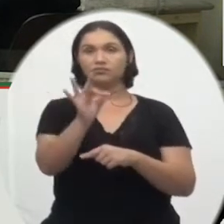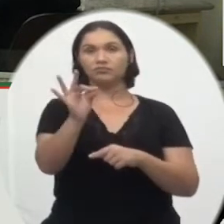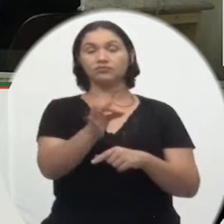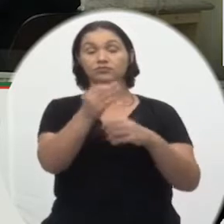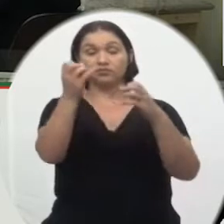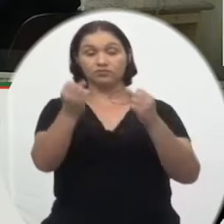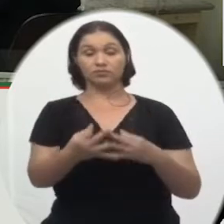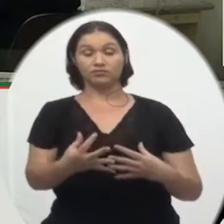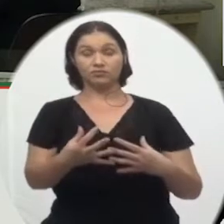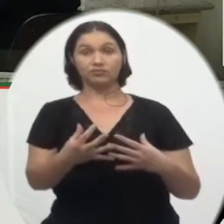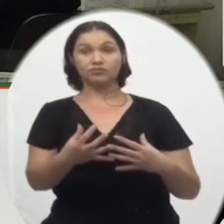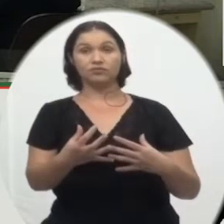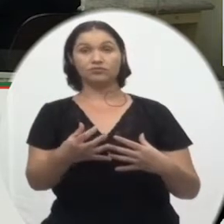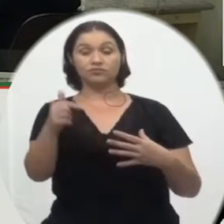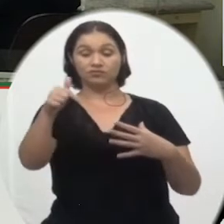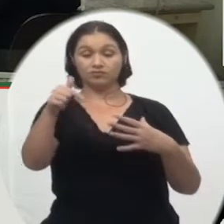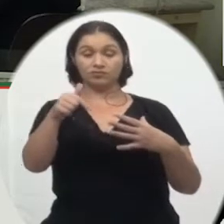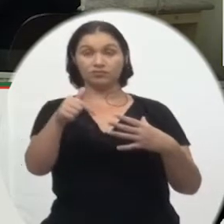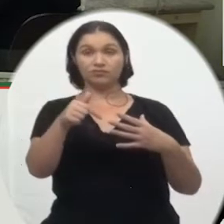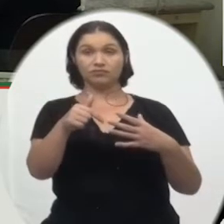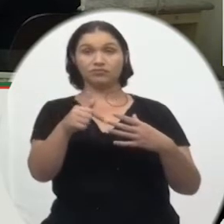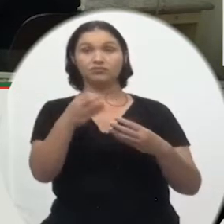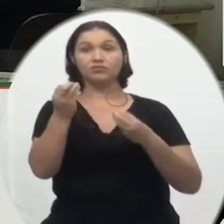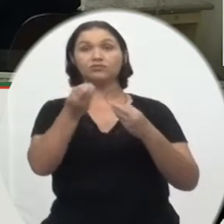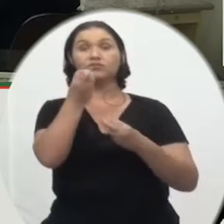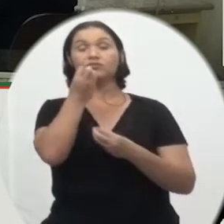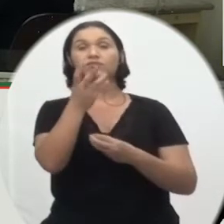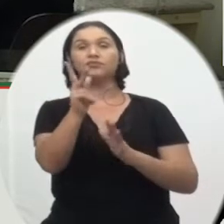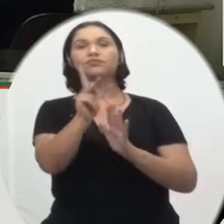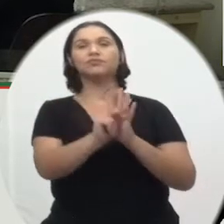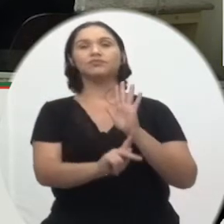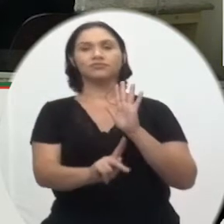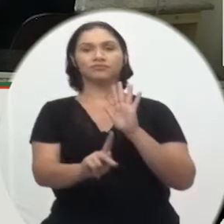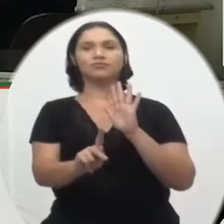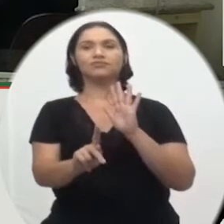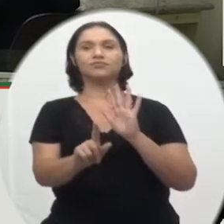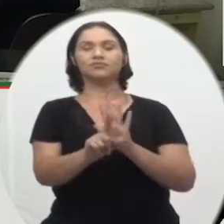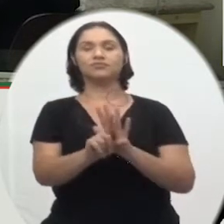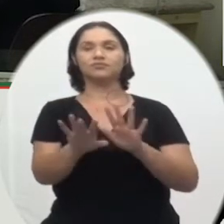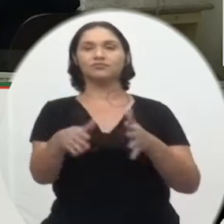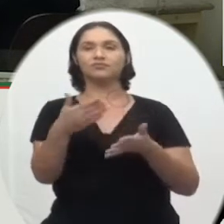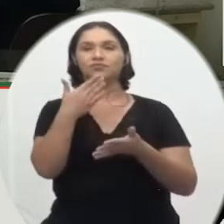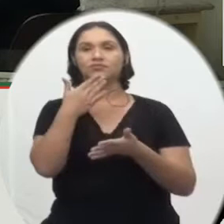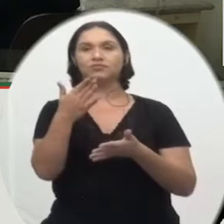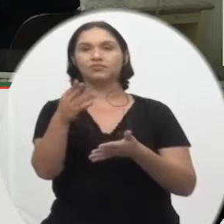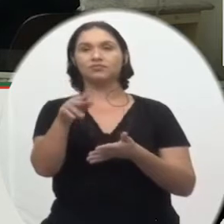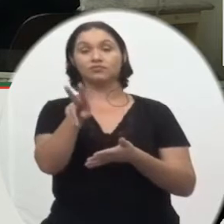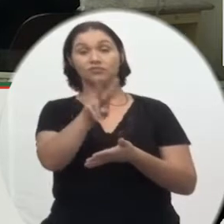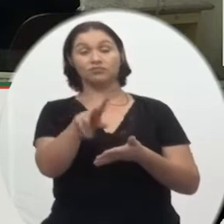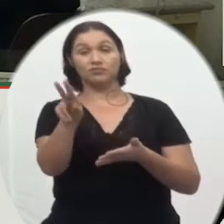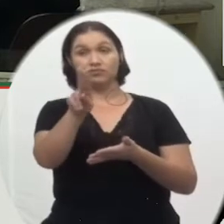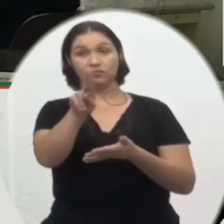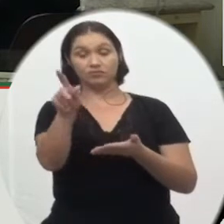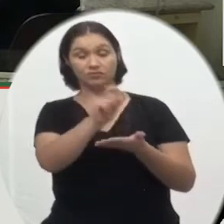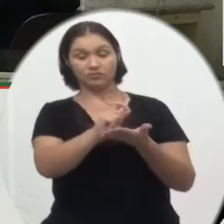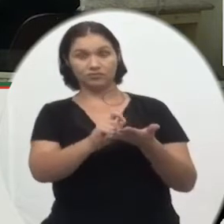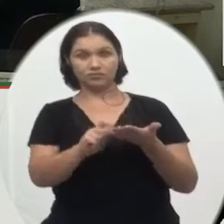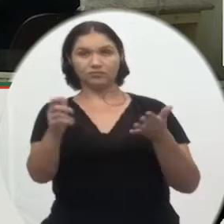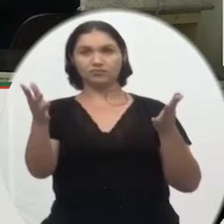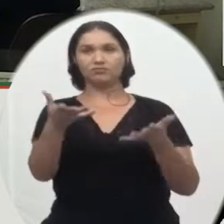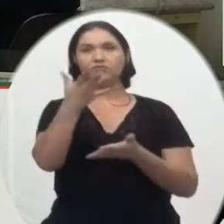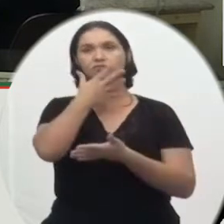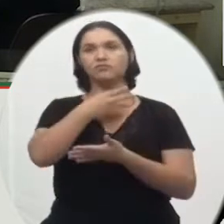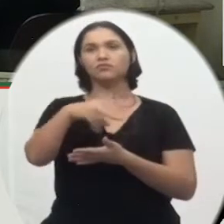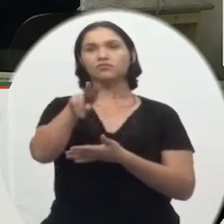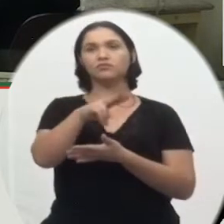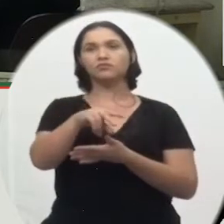benefícios ambientais e econômicos desse projeto. Então, desde já peço a assinatura dos senhores. Obrigado. Com a palavra, o vereador Júlio